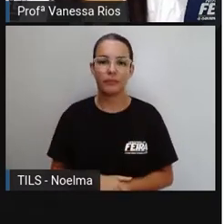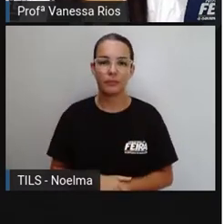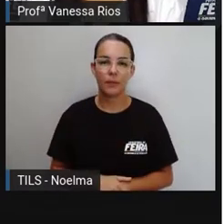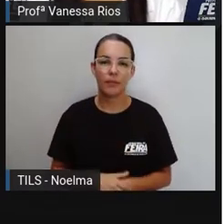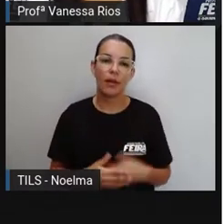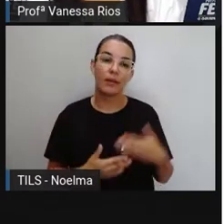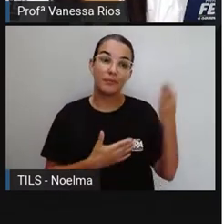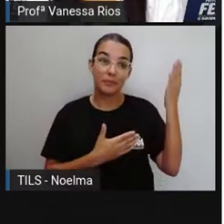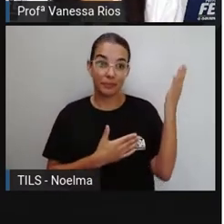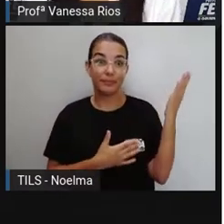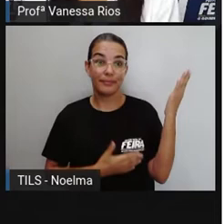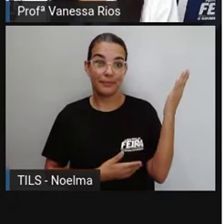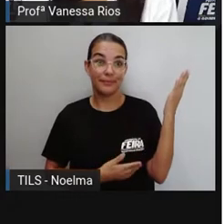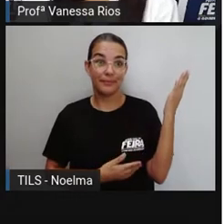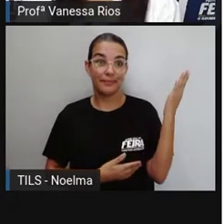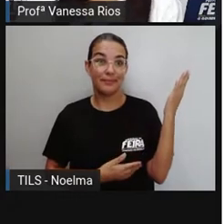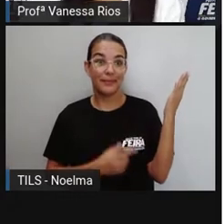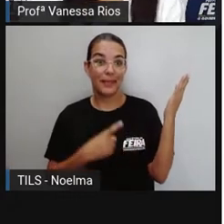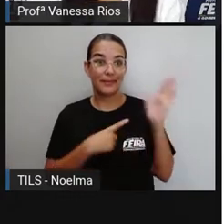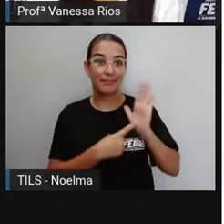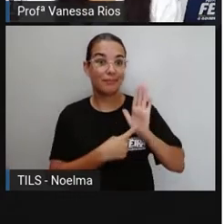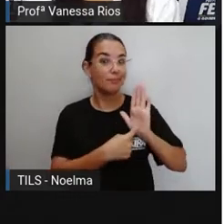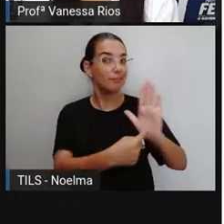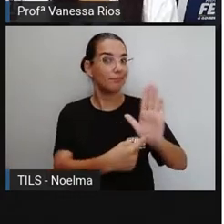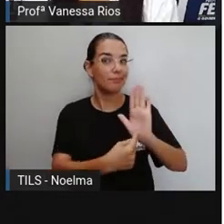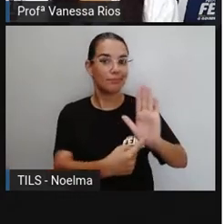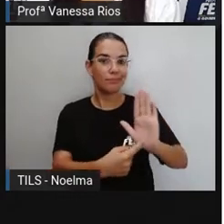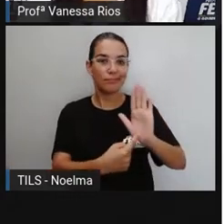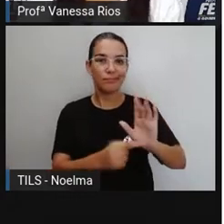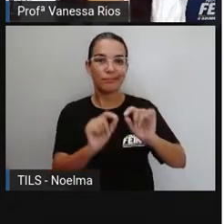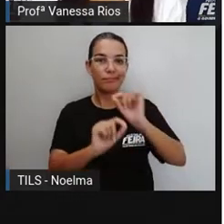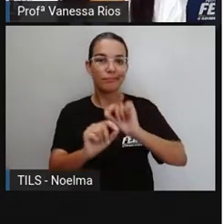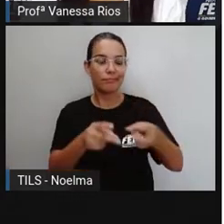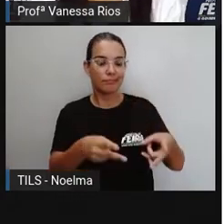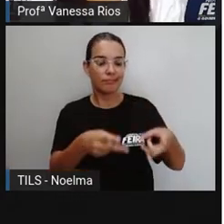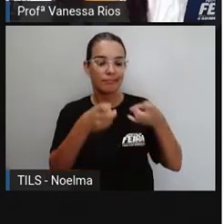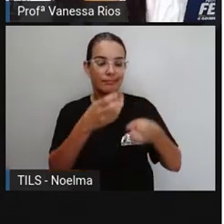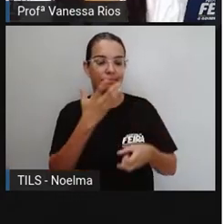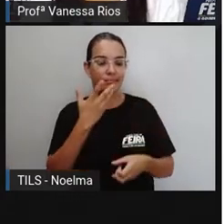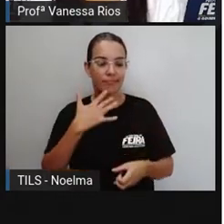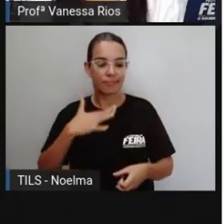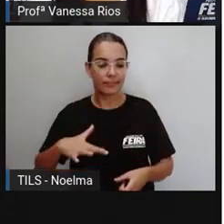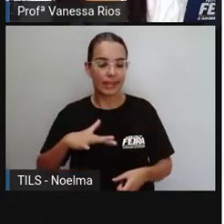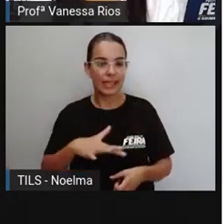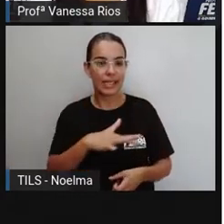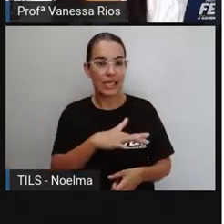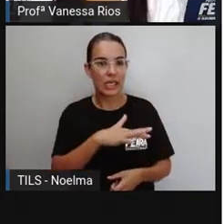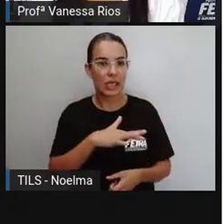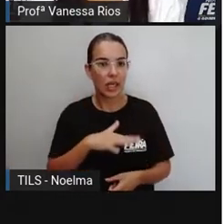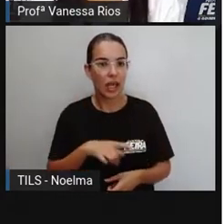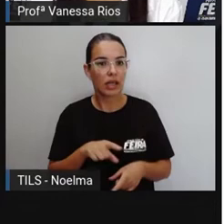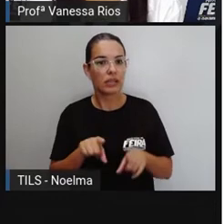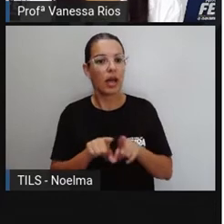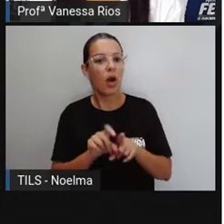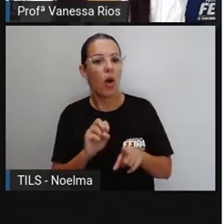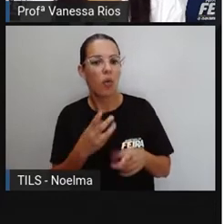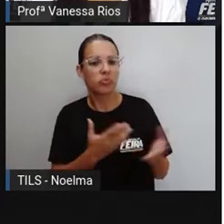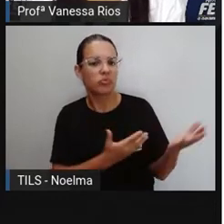Para começar, para trás a imagem aí, percebendo, né, uma criança, um jovem aí, uma